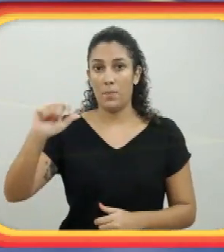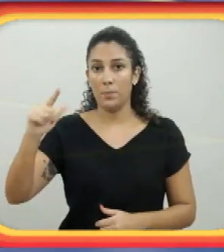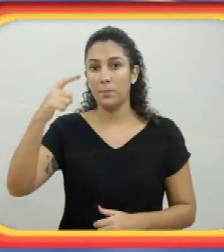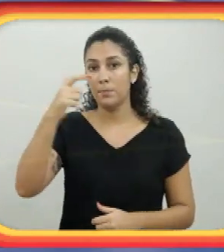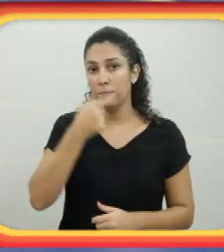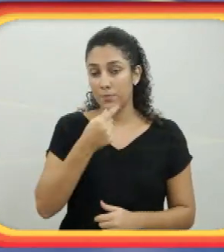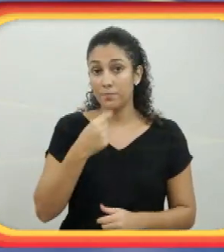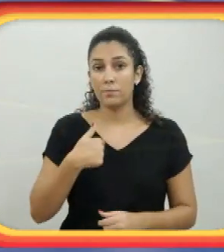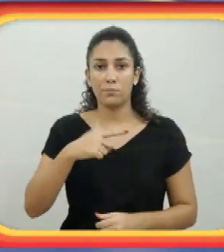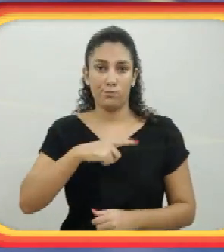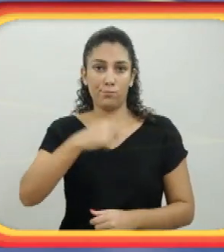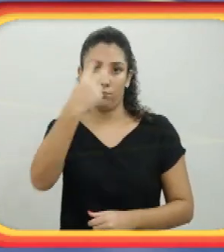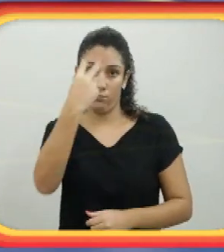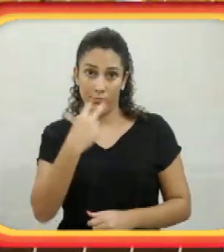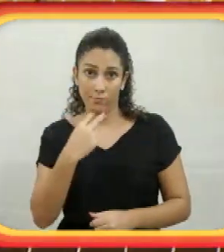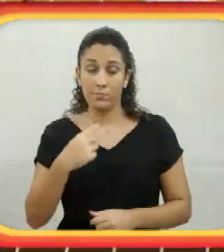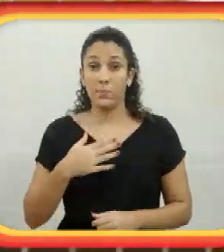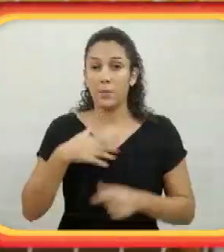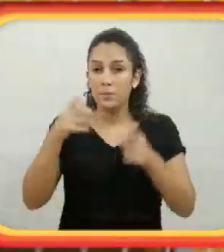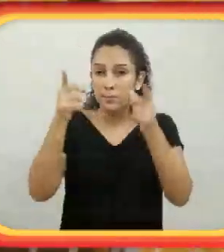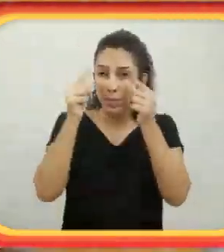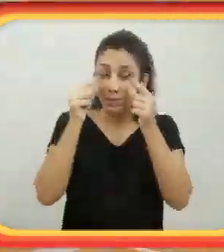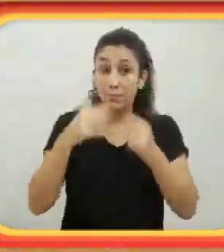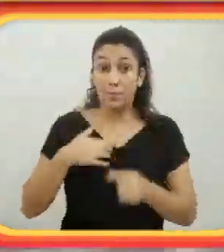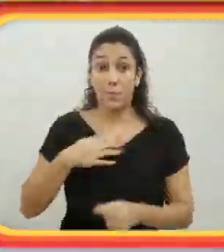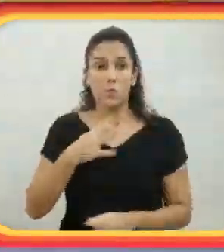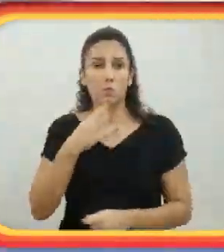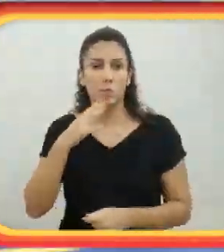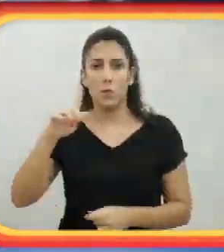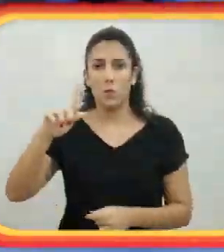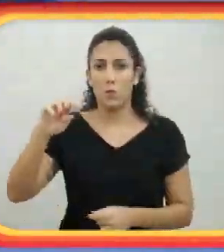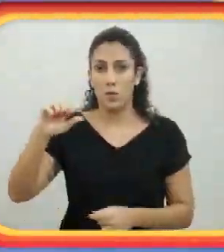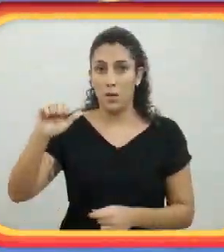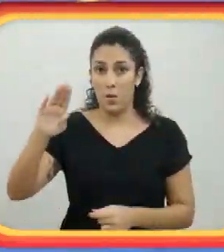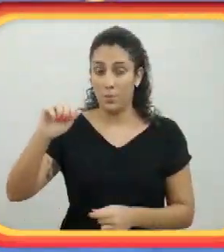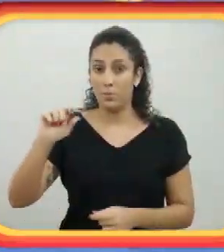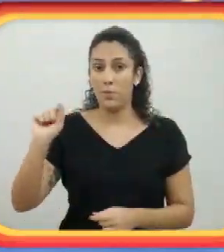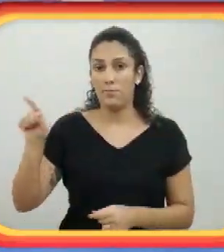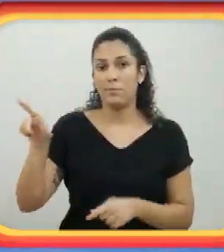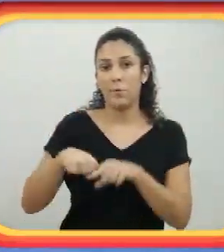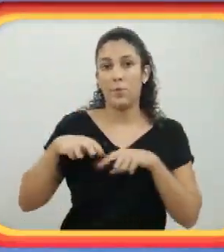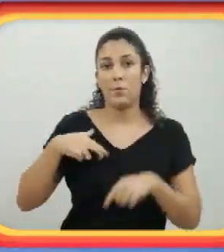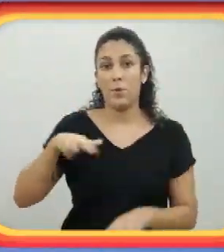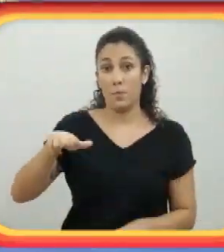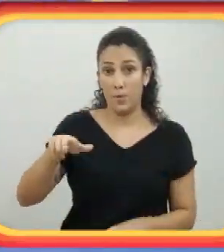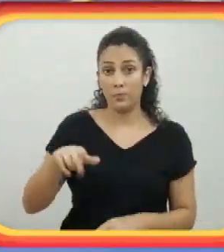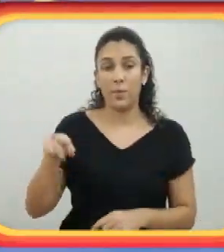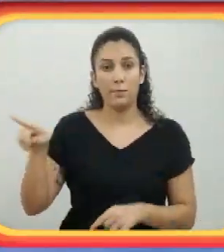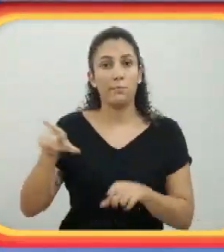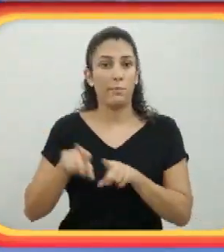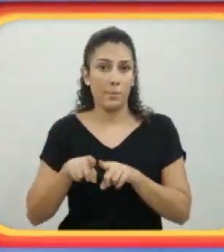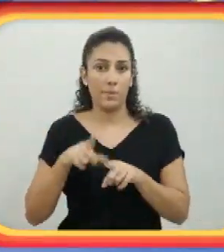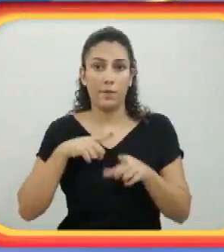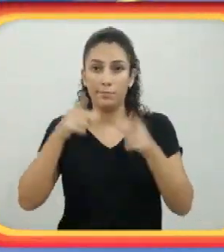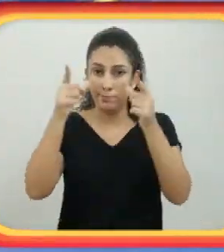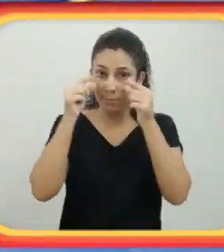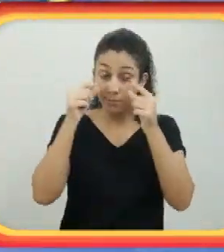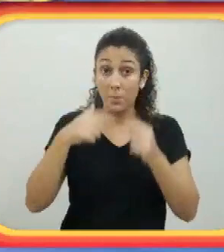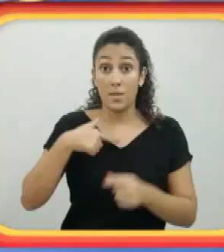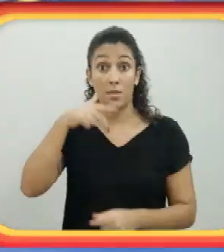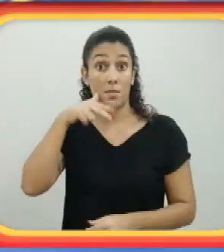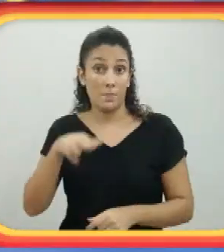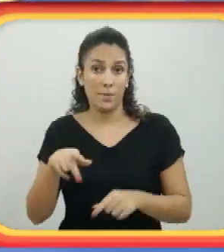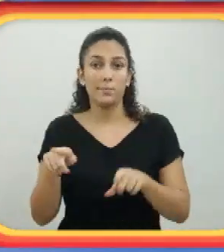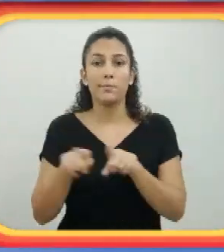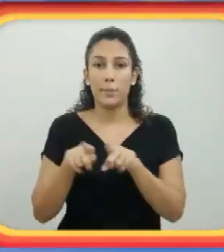tenho deficiência visual, sou baixa visão. Eu conheci o goalball através do meu irmão, que ele também tem baixa visão, e a minha irmã